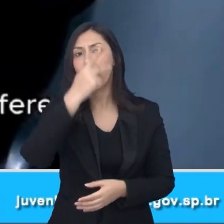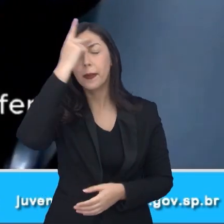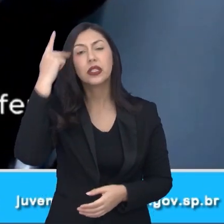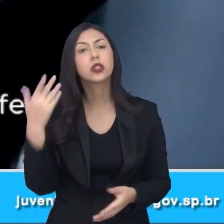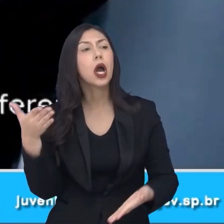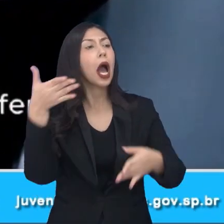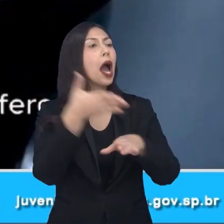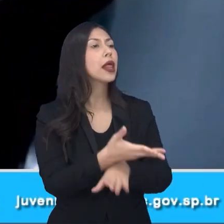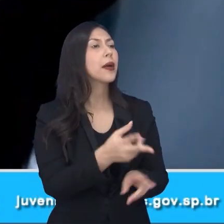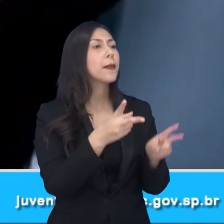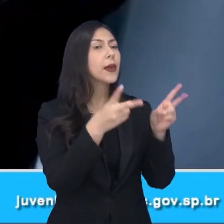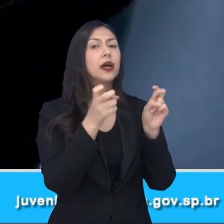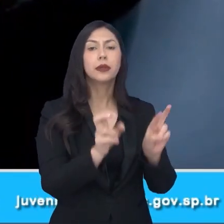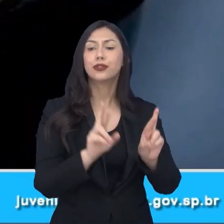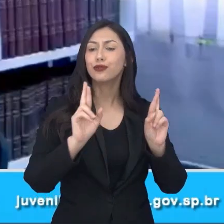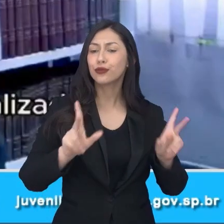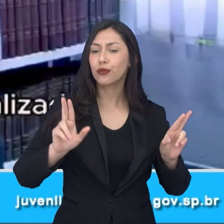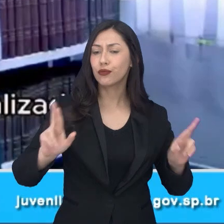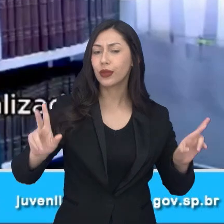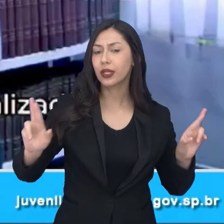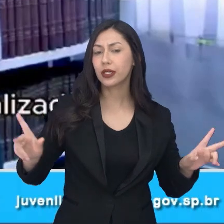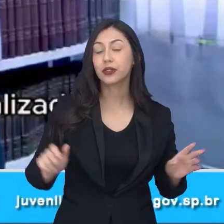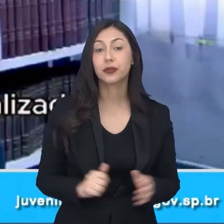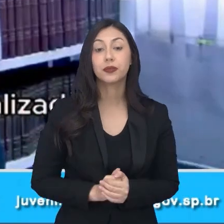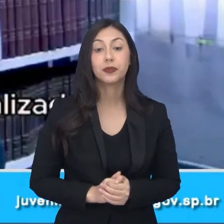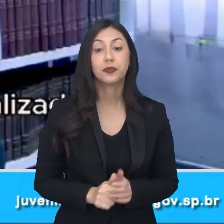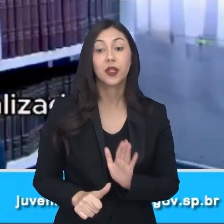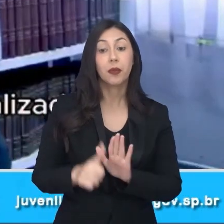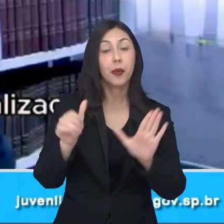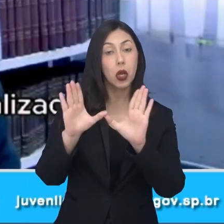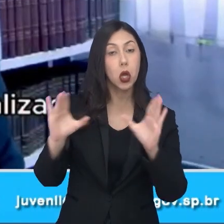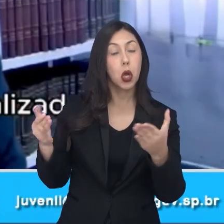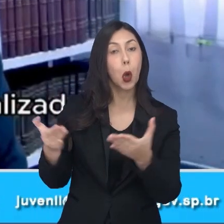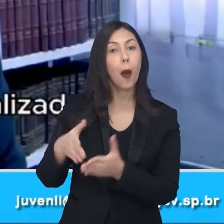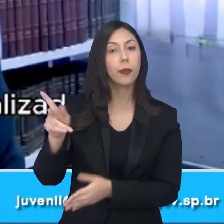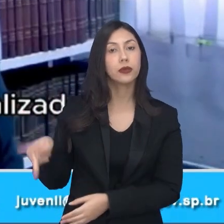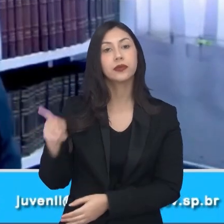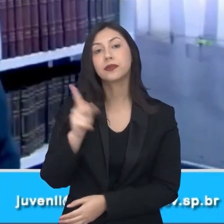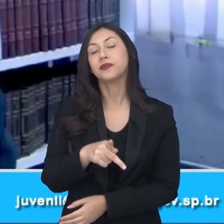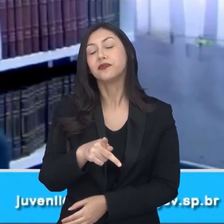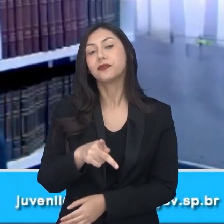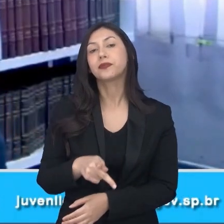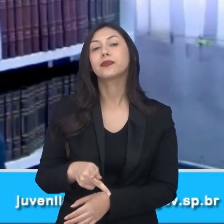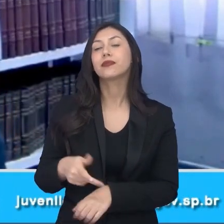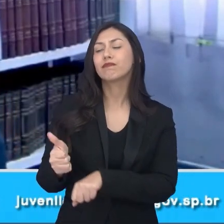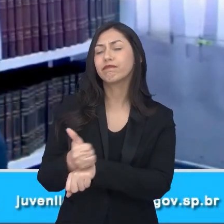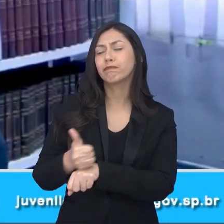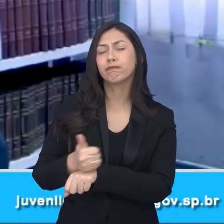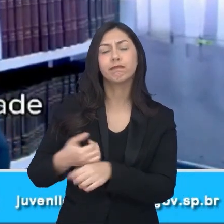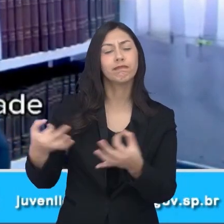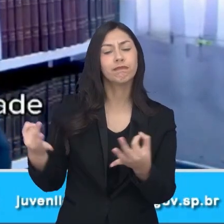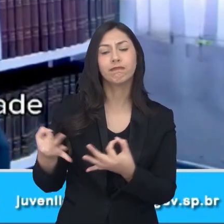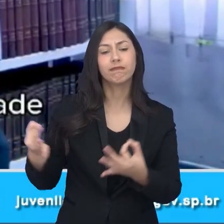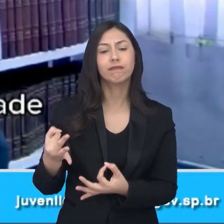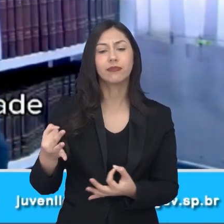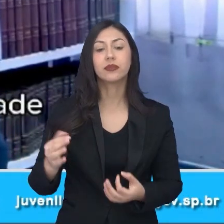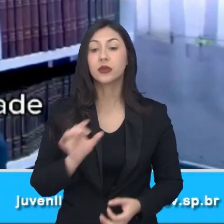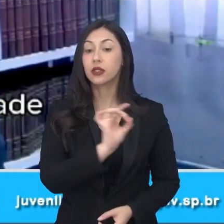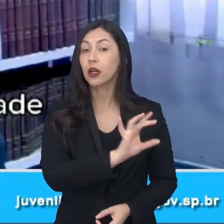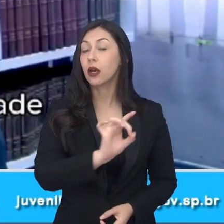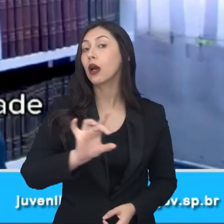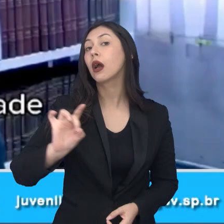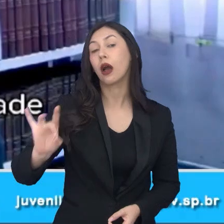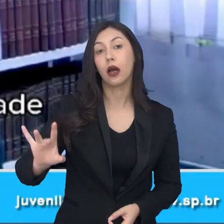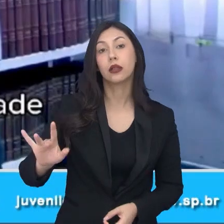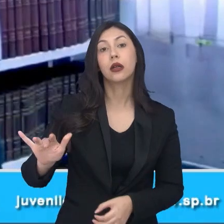alguns diferenciais. Primeiro, o corpo docente, altamente especializado. Nós não inventamos. Cada professor dá aula